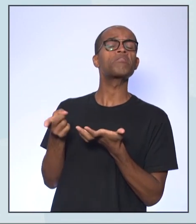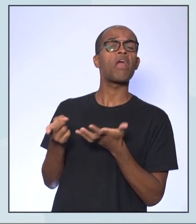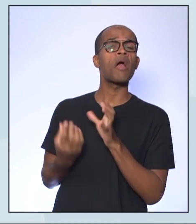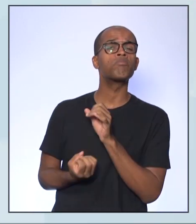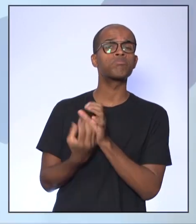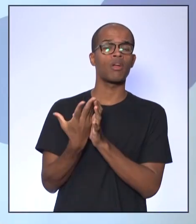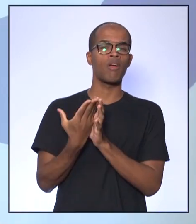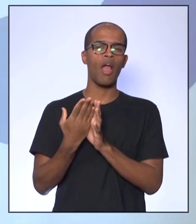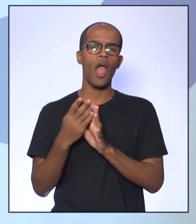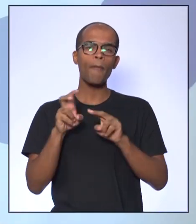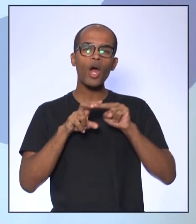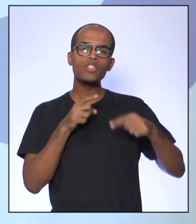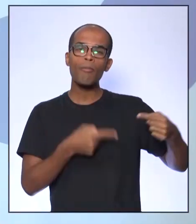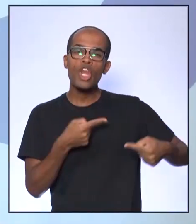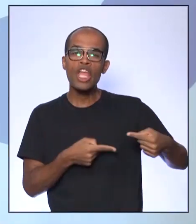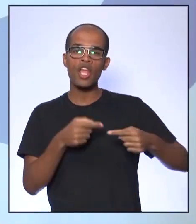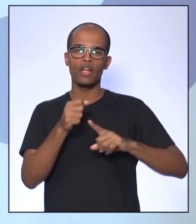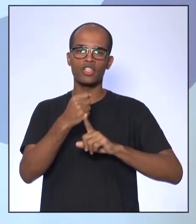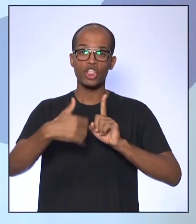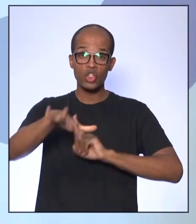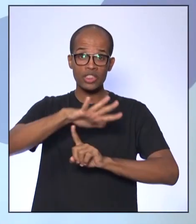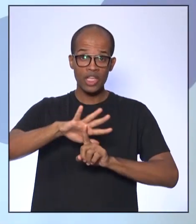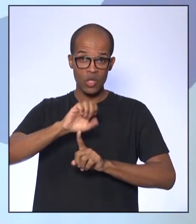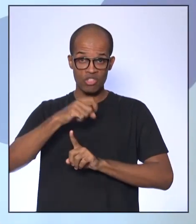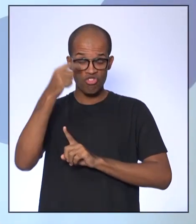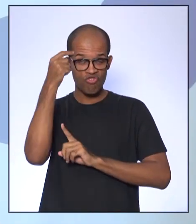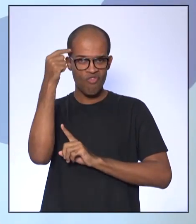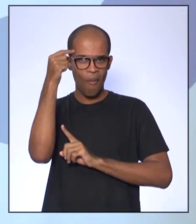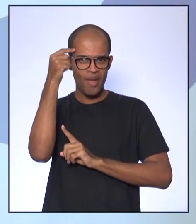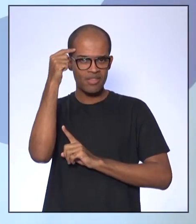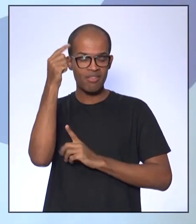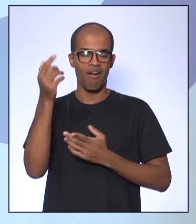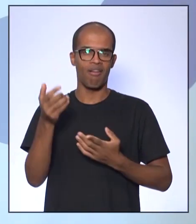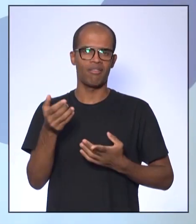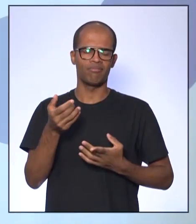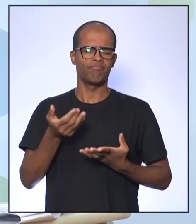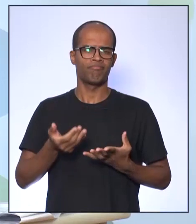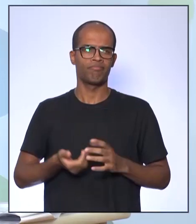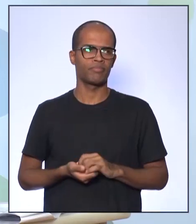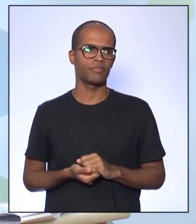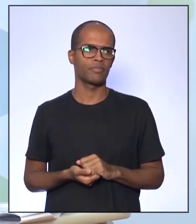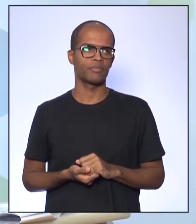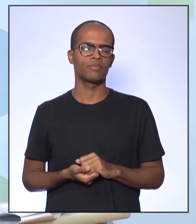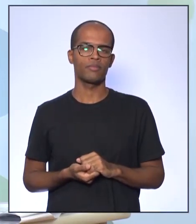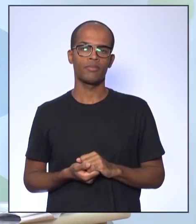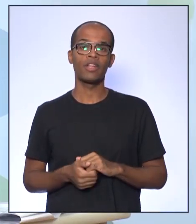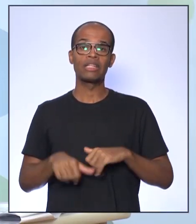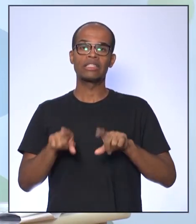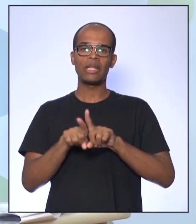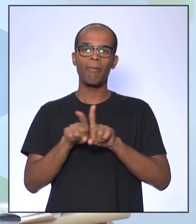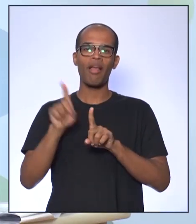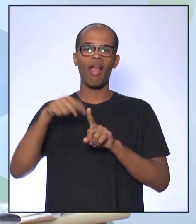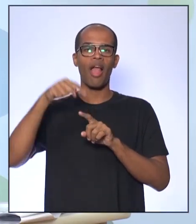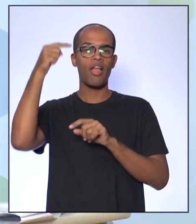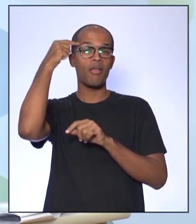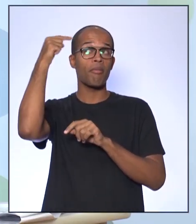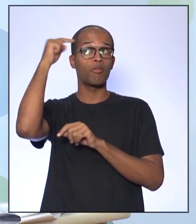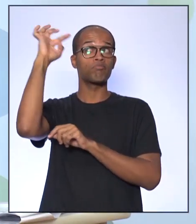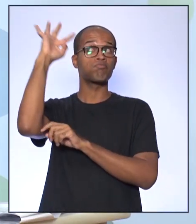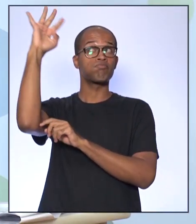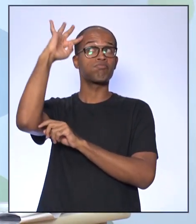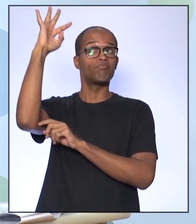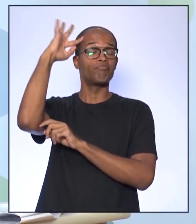questão política, também social, se a gente for pensar até mais além. Perfeito. Envolve um pouquinho mais de pensamento, reflexão.